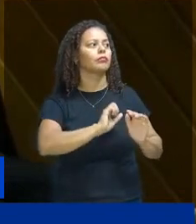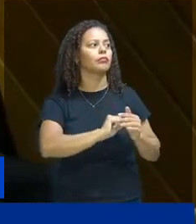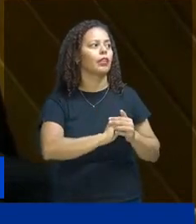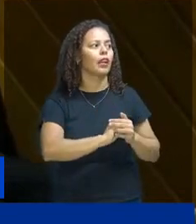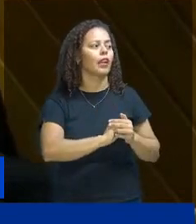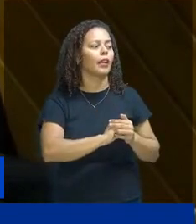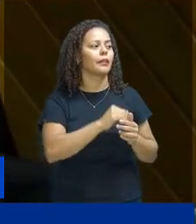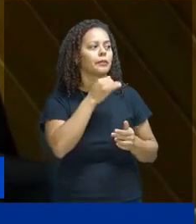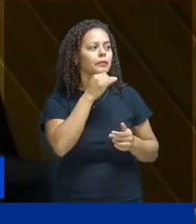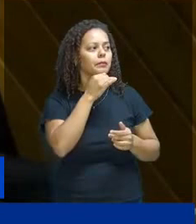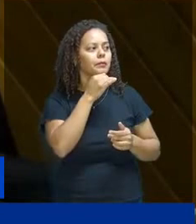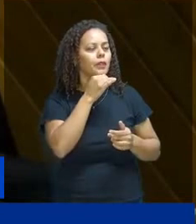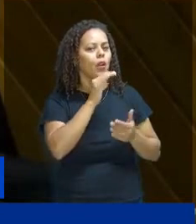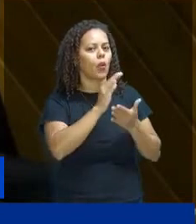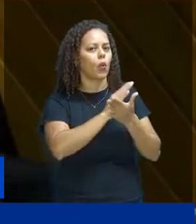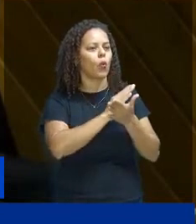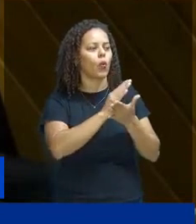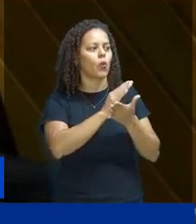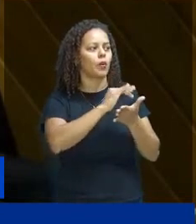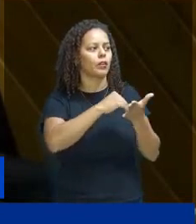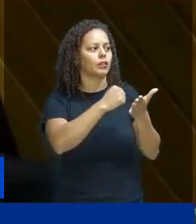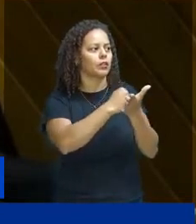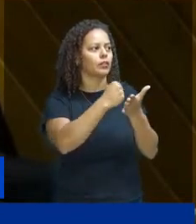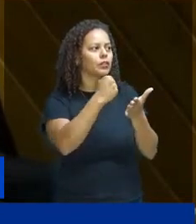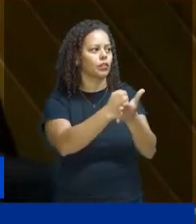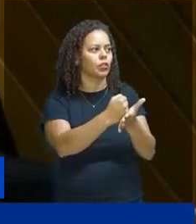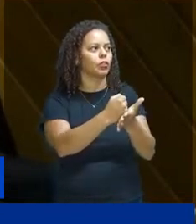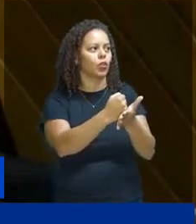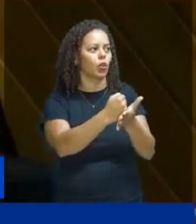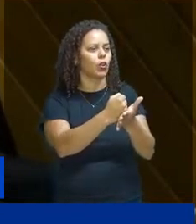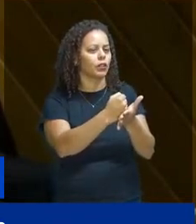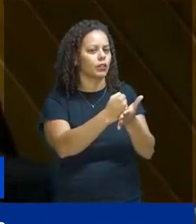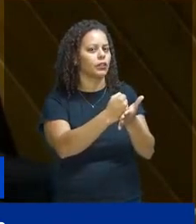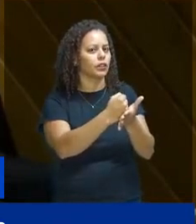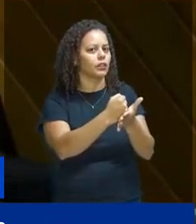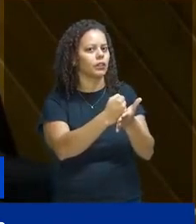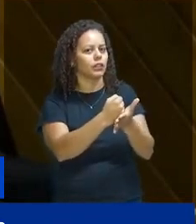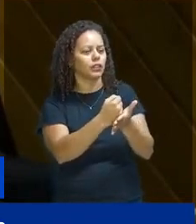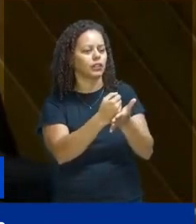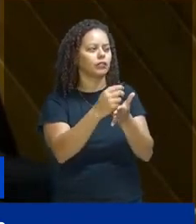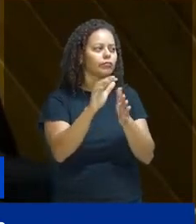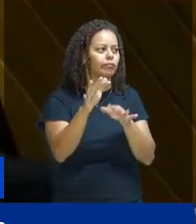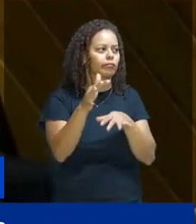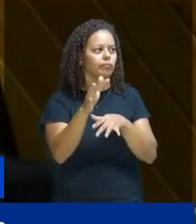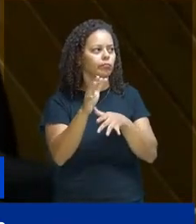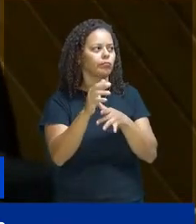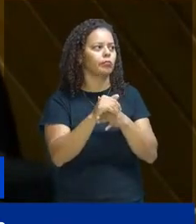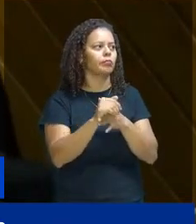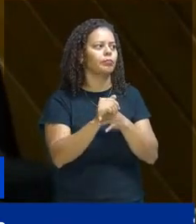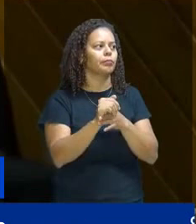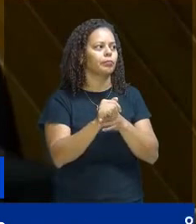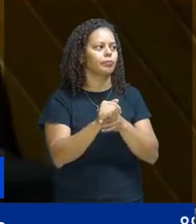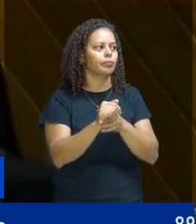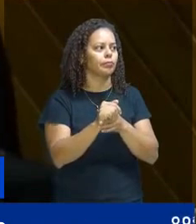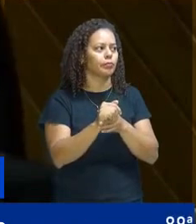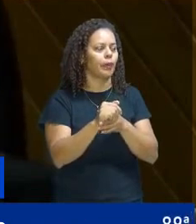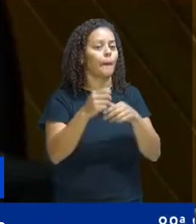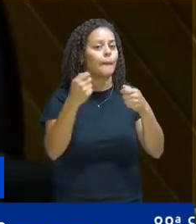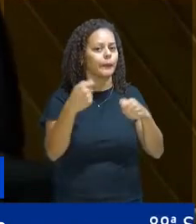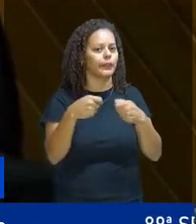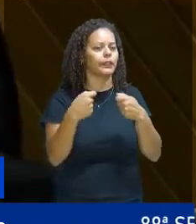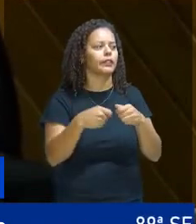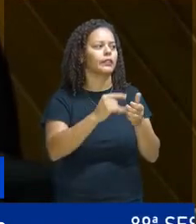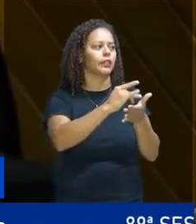a emissão de notas, das chamadas notas fiscais frias, ou seja, aquelas as quais, a que não